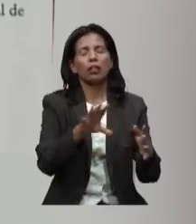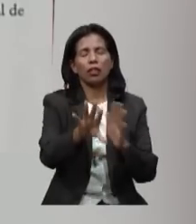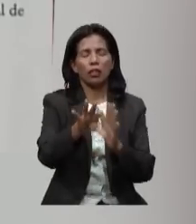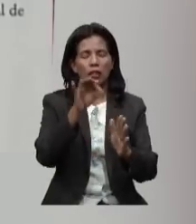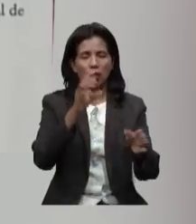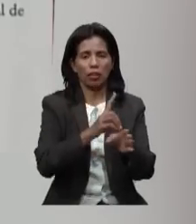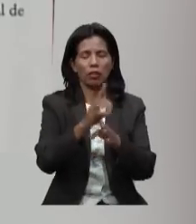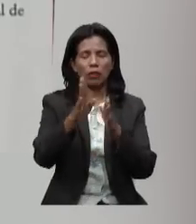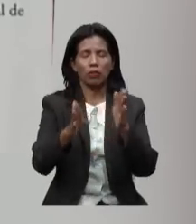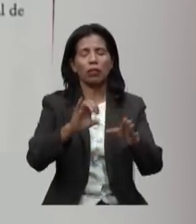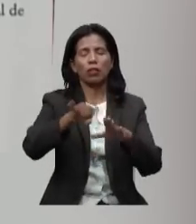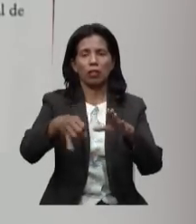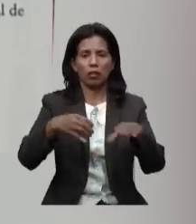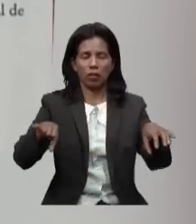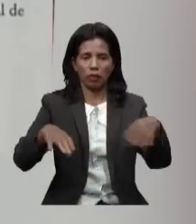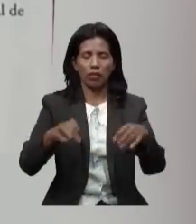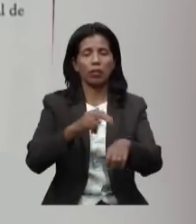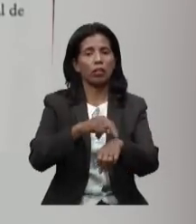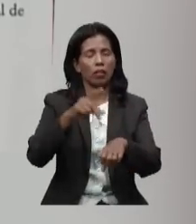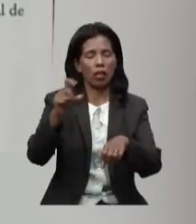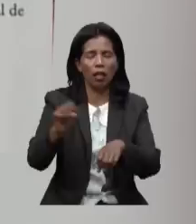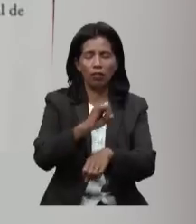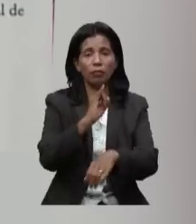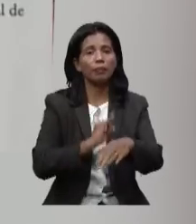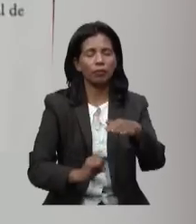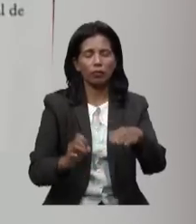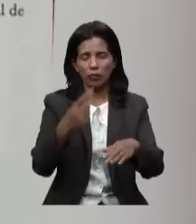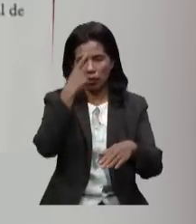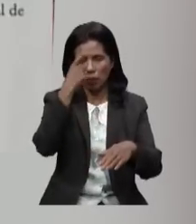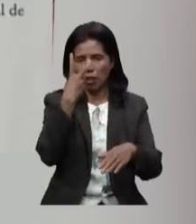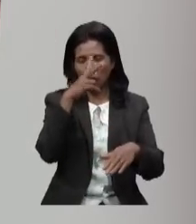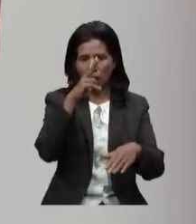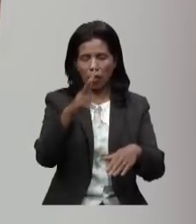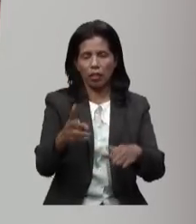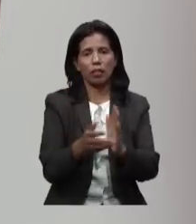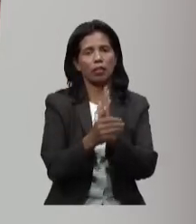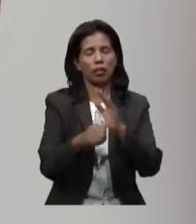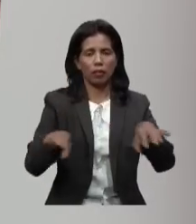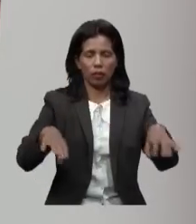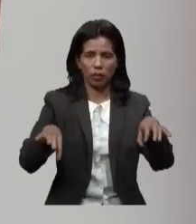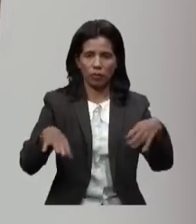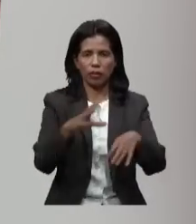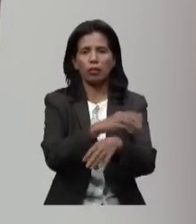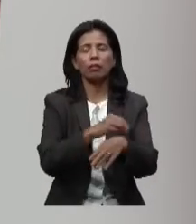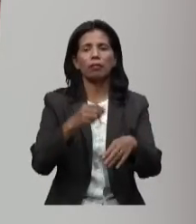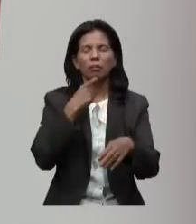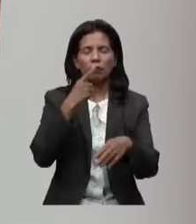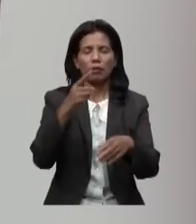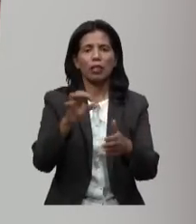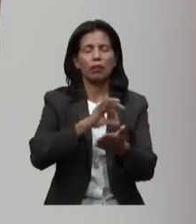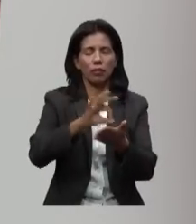diretor geral Serviço Nacional Inteligência tamba hareba integridade capacidade técnica no profissional